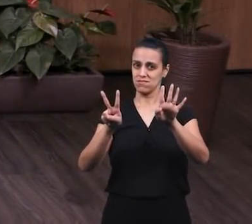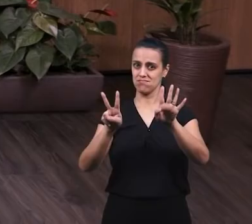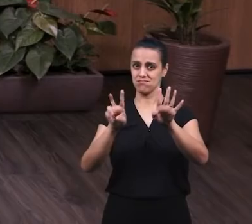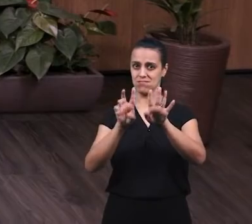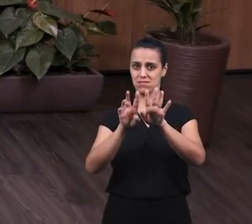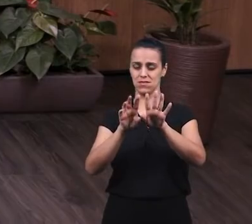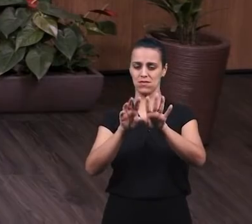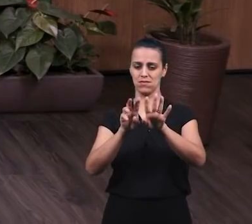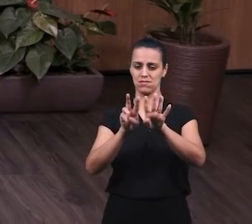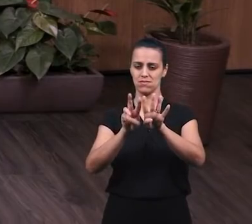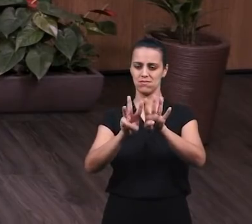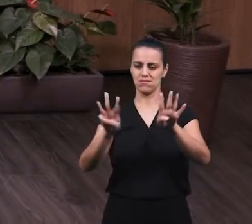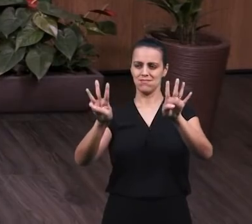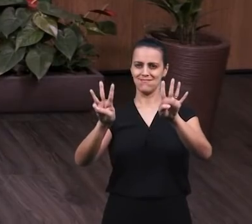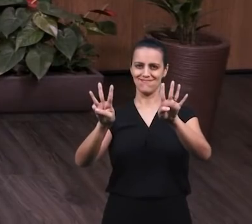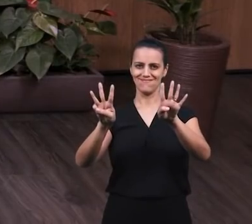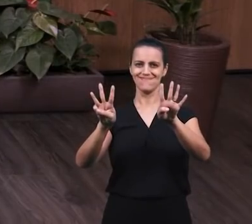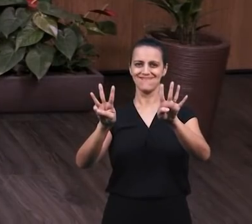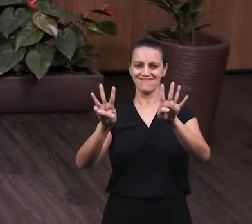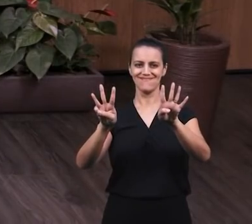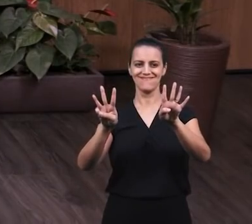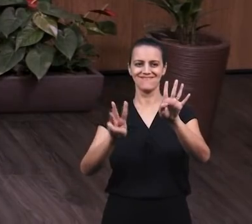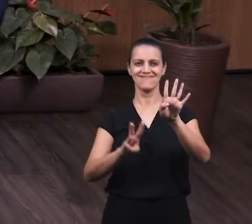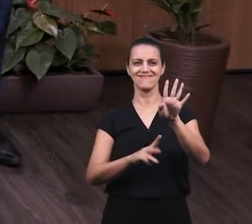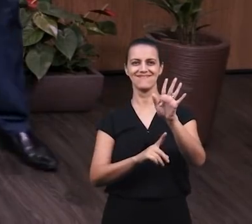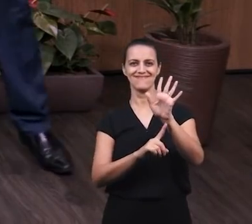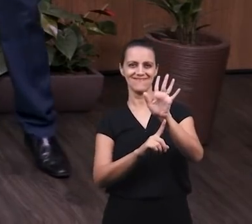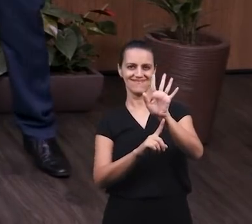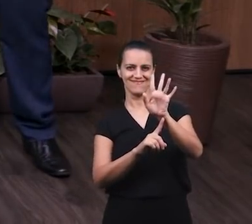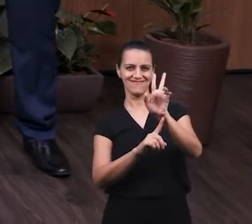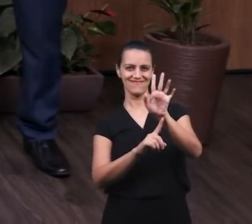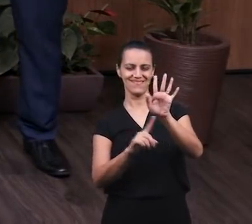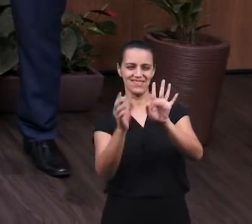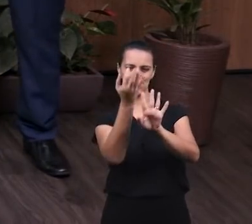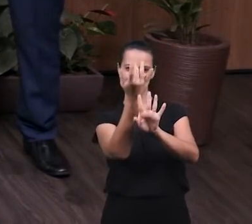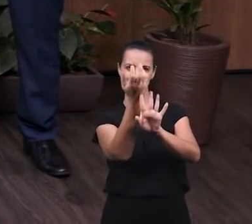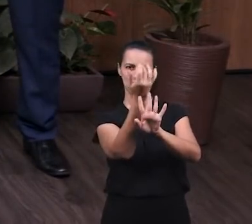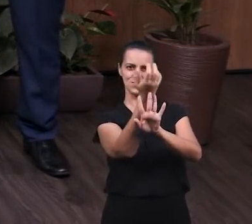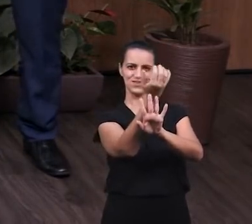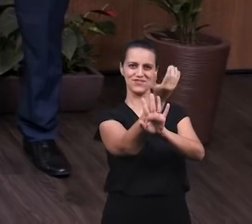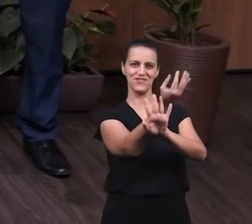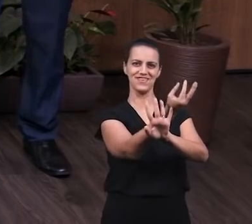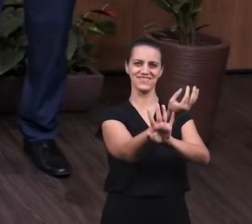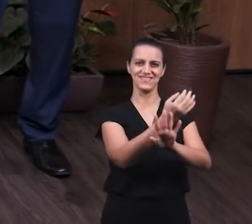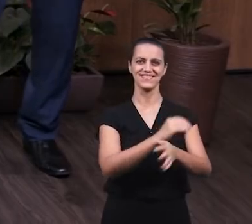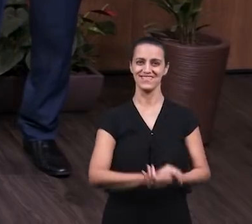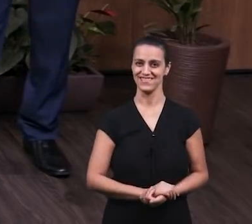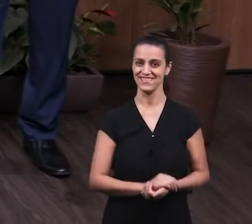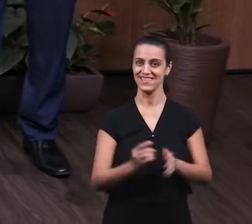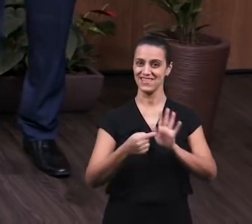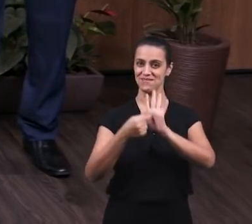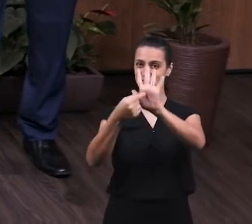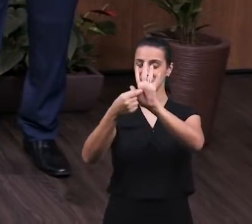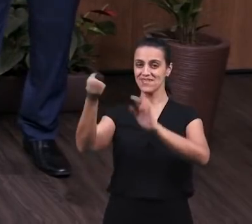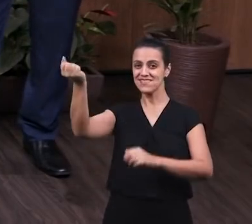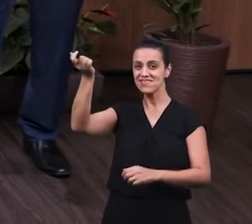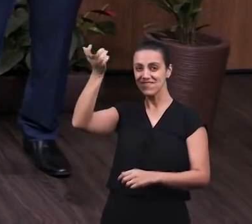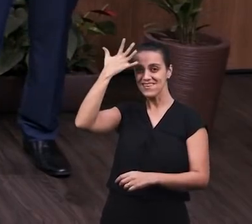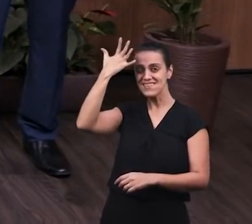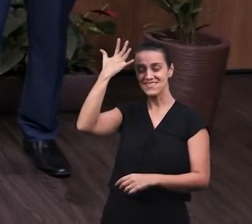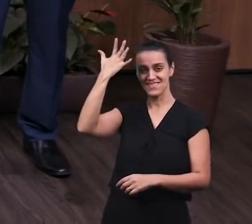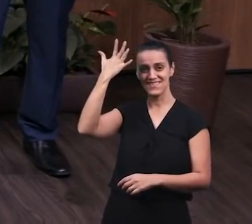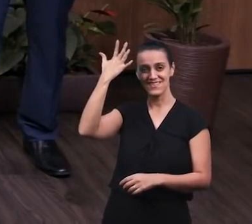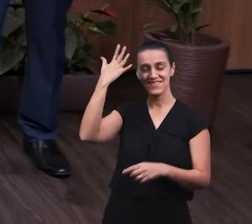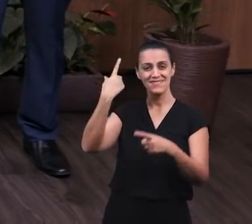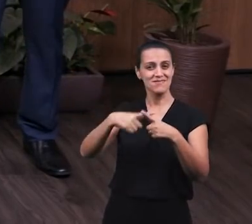com as suas 7 lâmpadas acesas que falam da revelação. Um Deus que